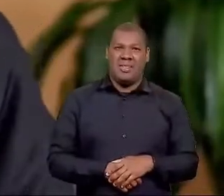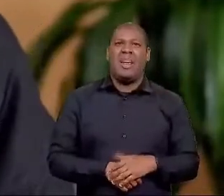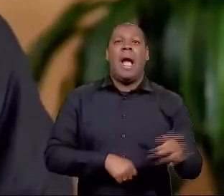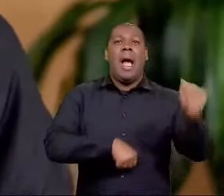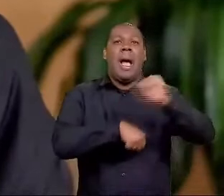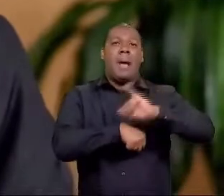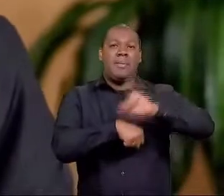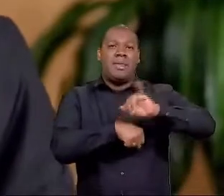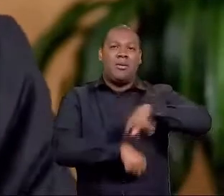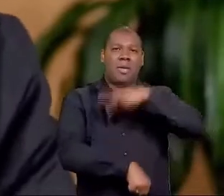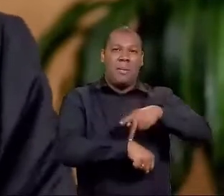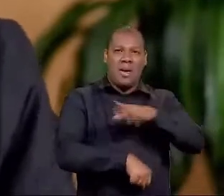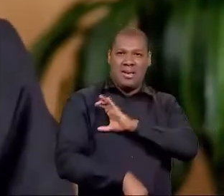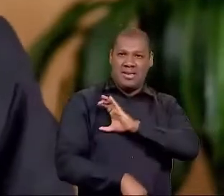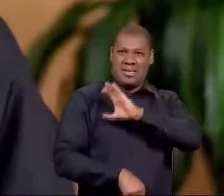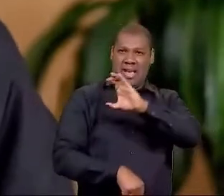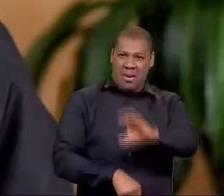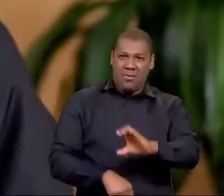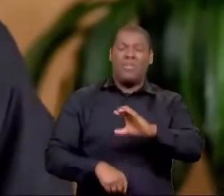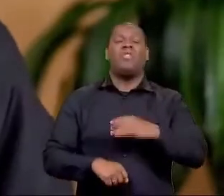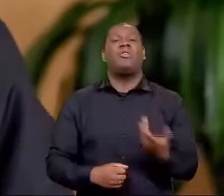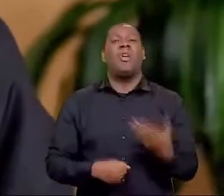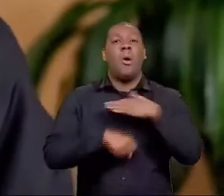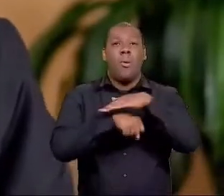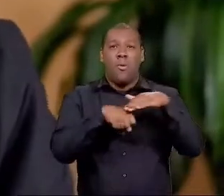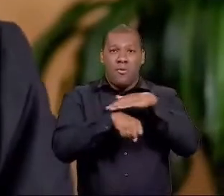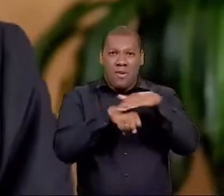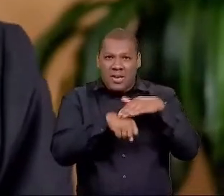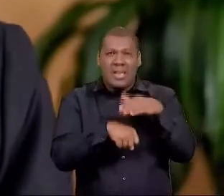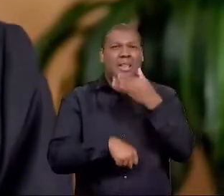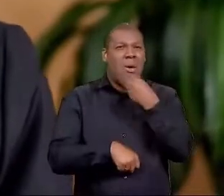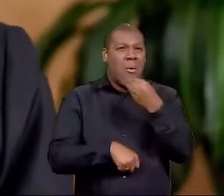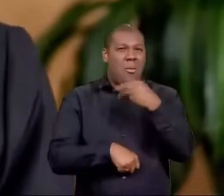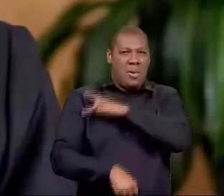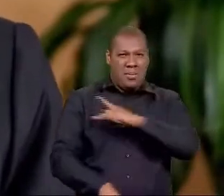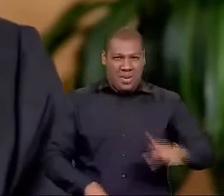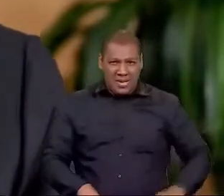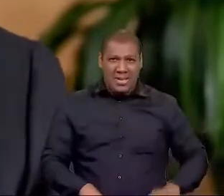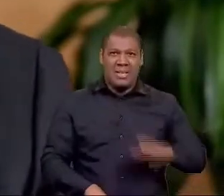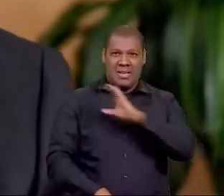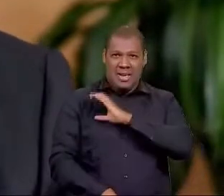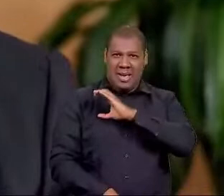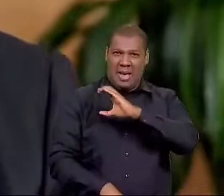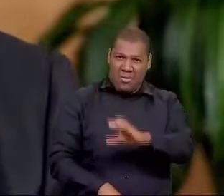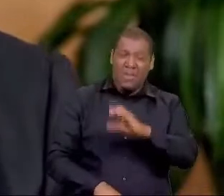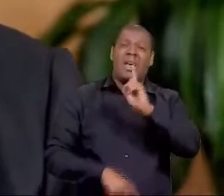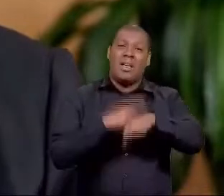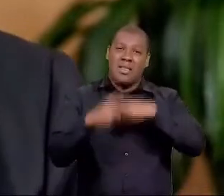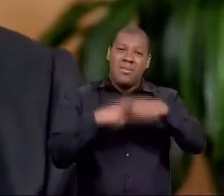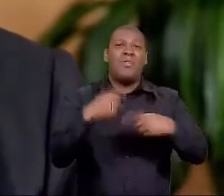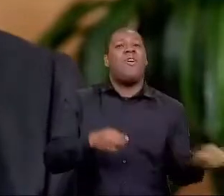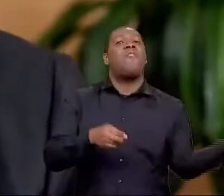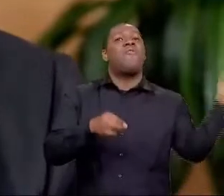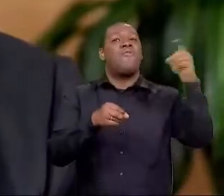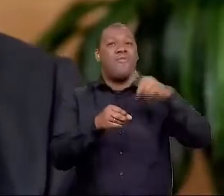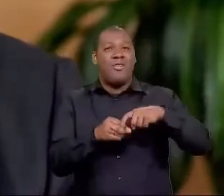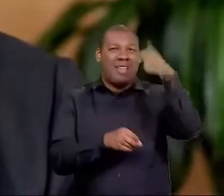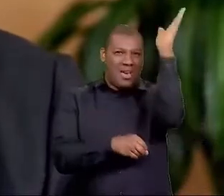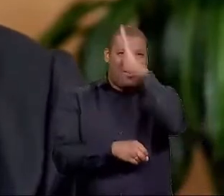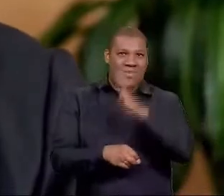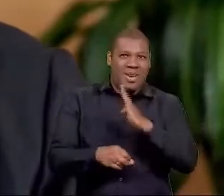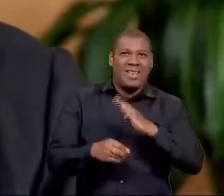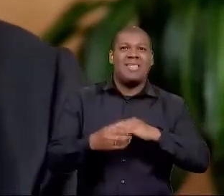com o presidente de Cabo Verde. E depois eu regresso ao Brasil para desenrolar os problemas do